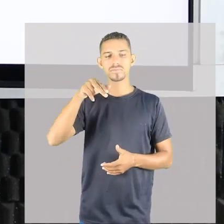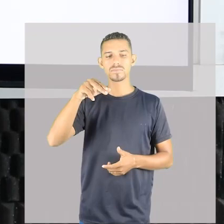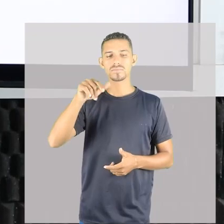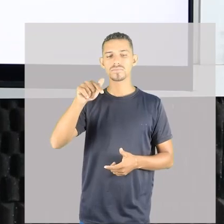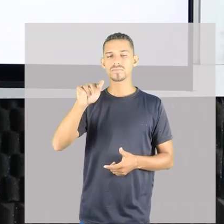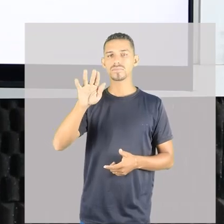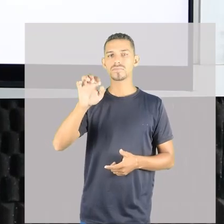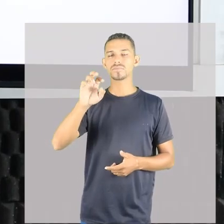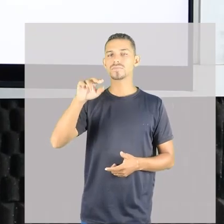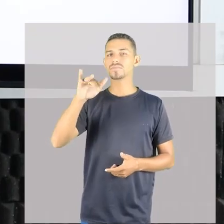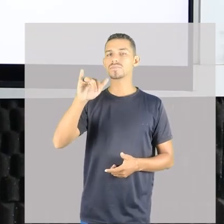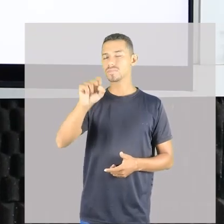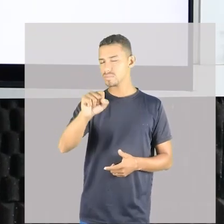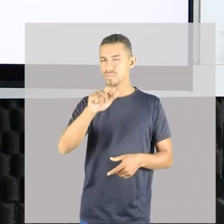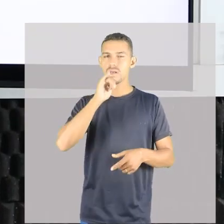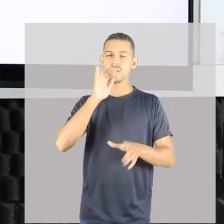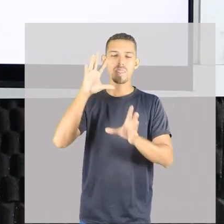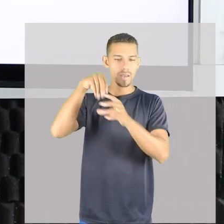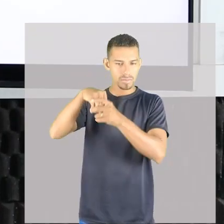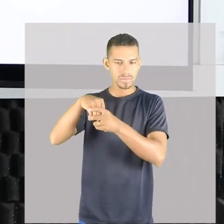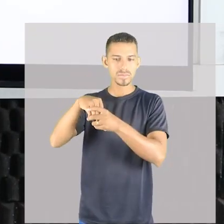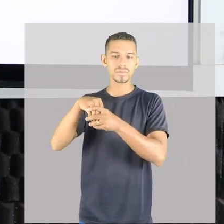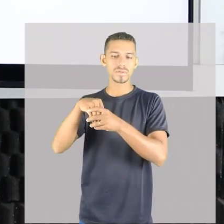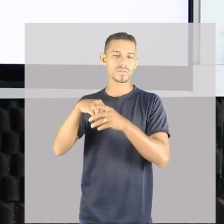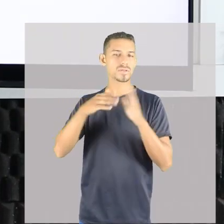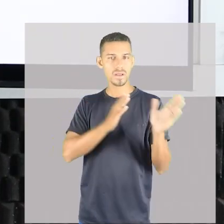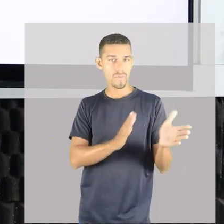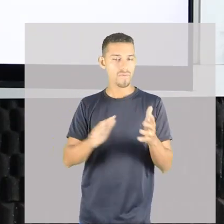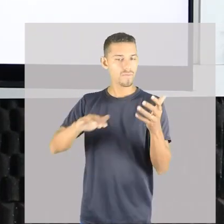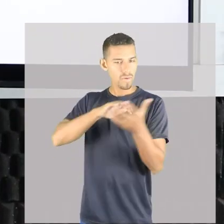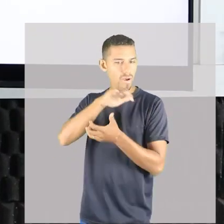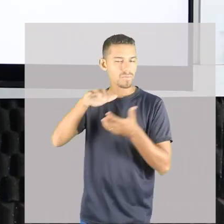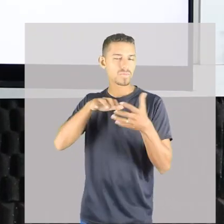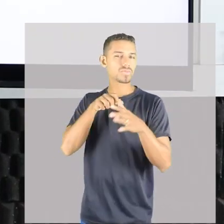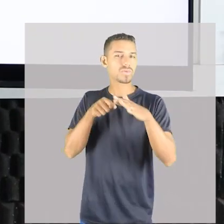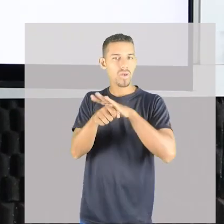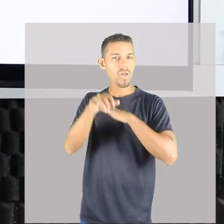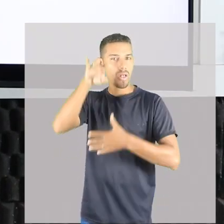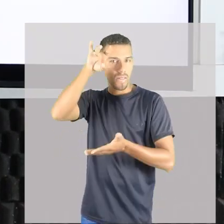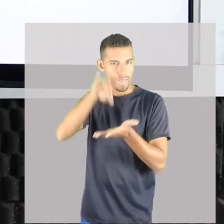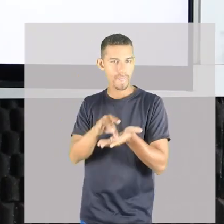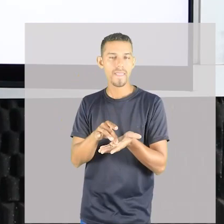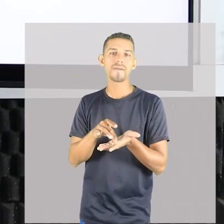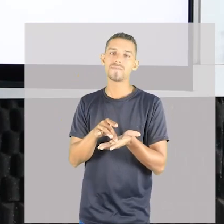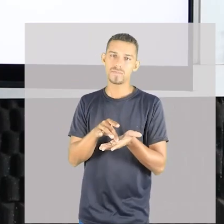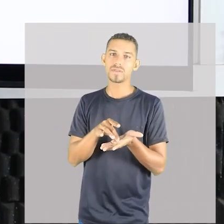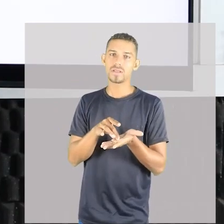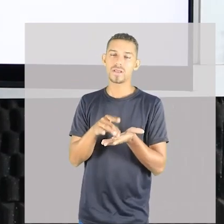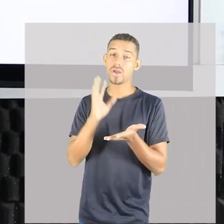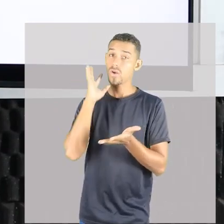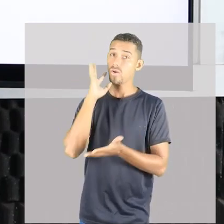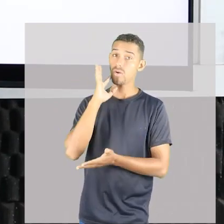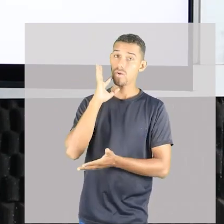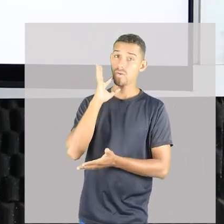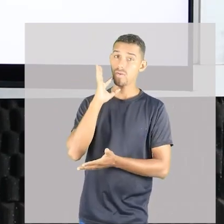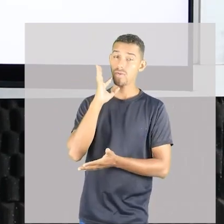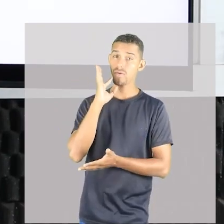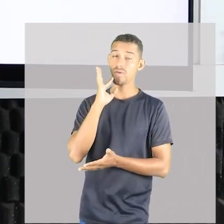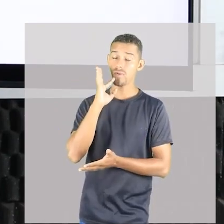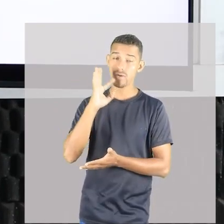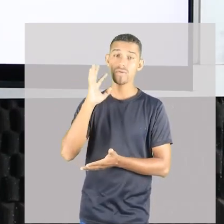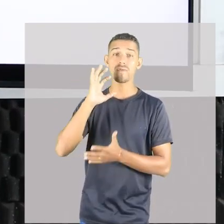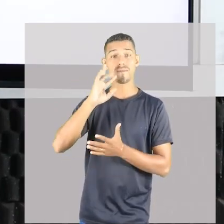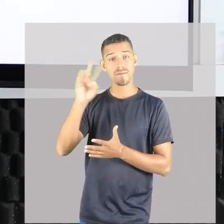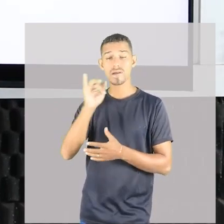que vai durar bastante tempo dentro desse processo da Revolução. Então, a Revolução, ela de fato, ela atinge, né, alguns